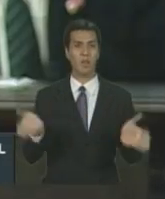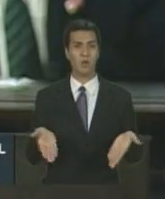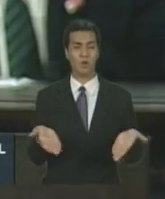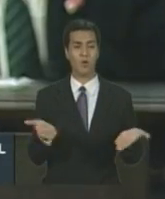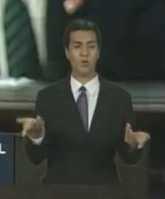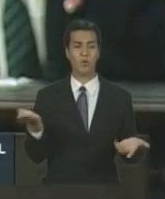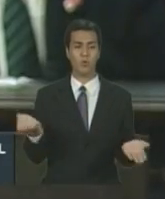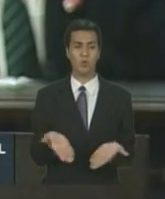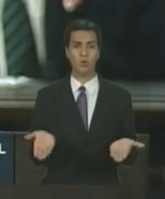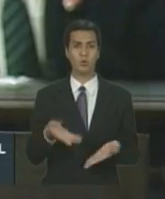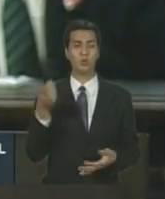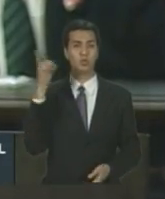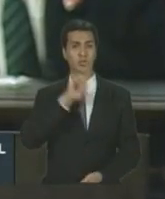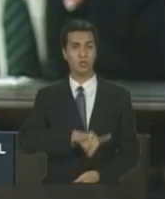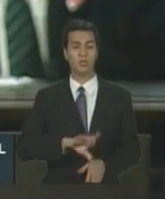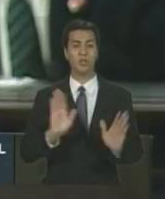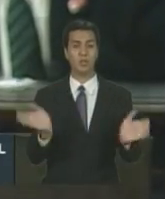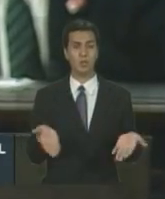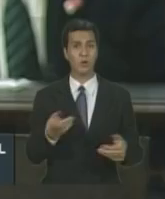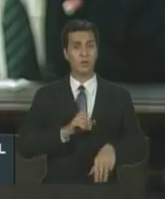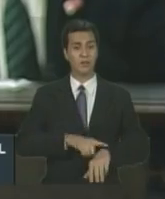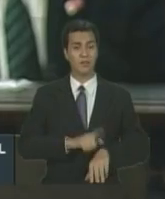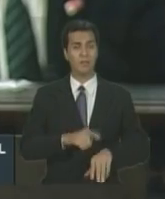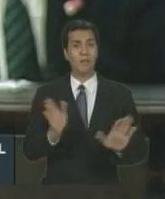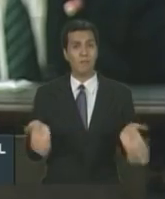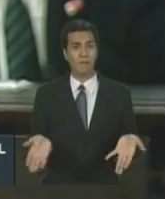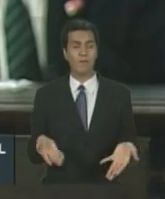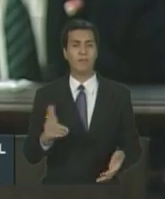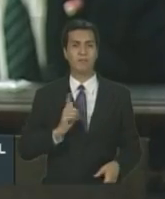neste dia, agora, neste momento e nesse minuto,